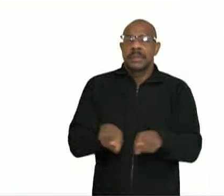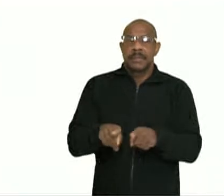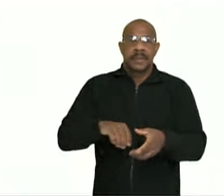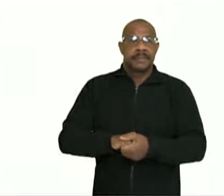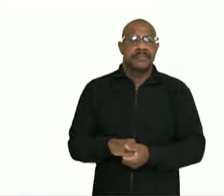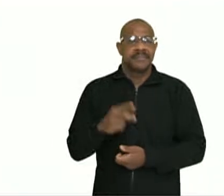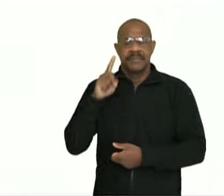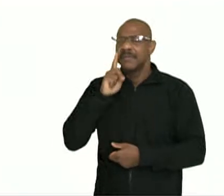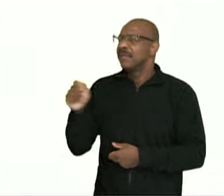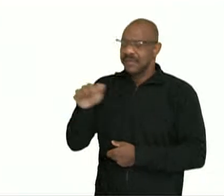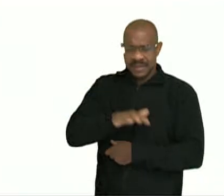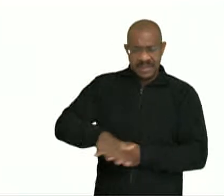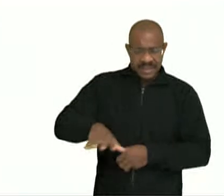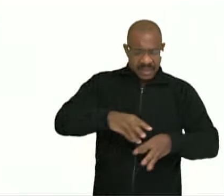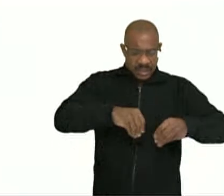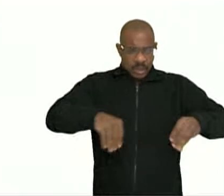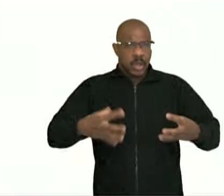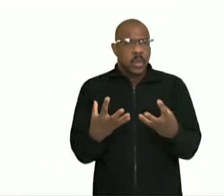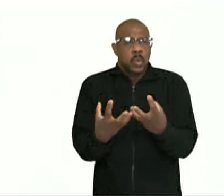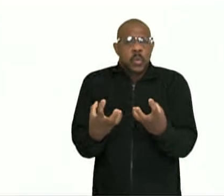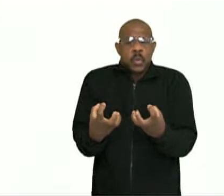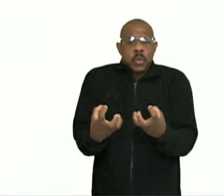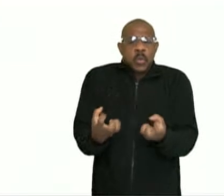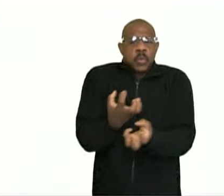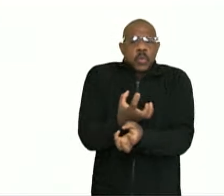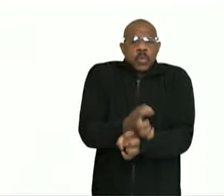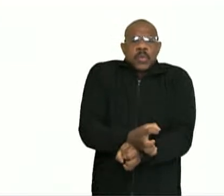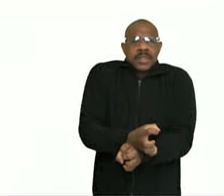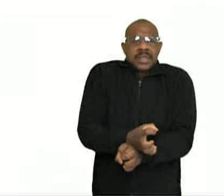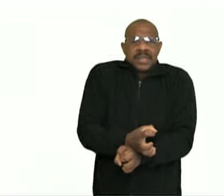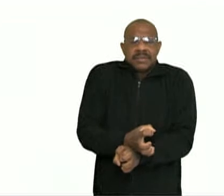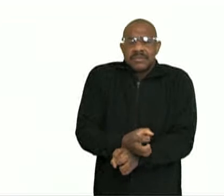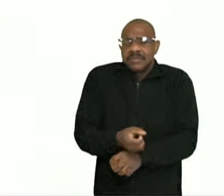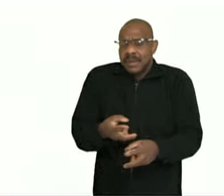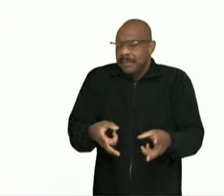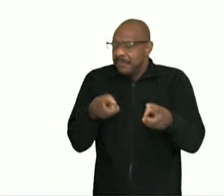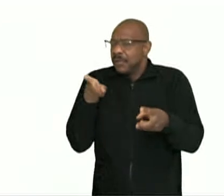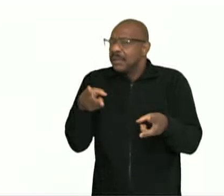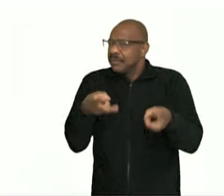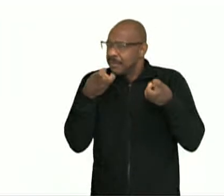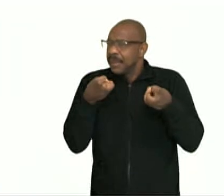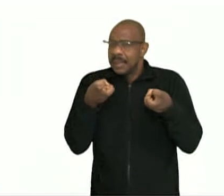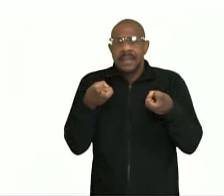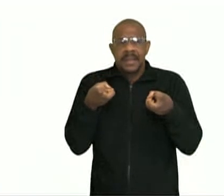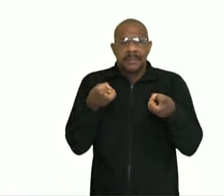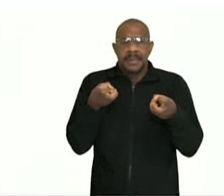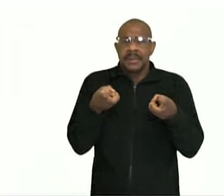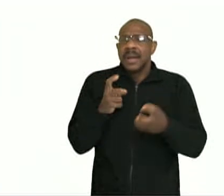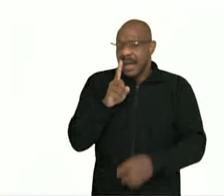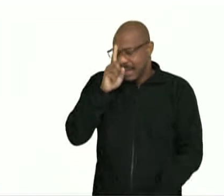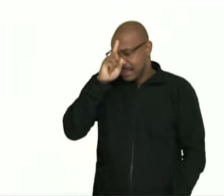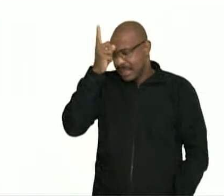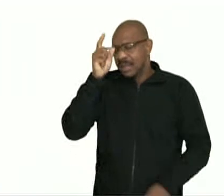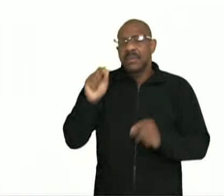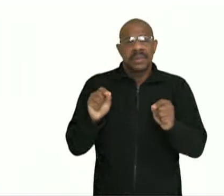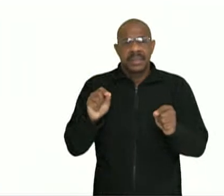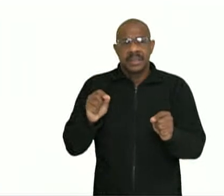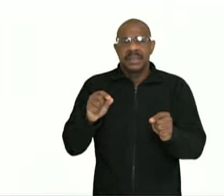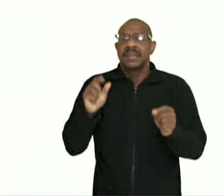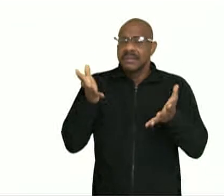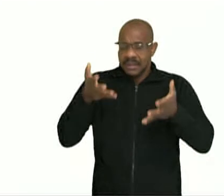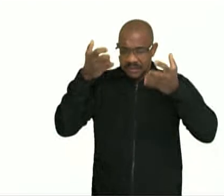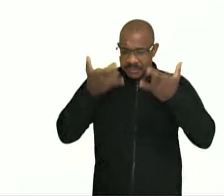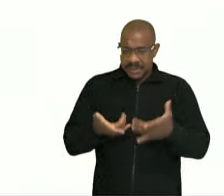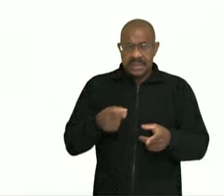solo seco, né, rachado, já ajuda você a compor essa ideia do que a gente está